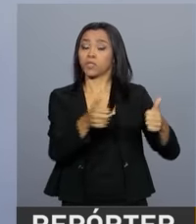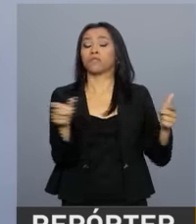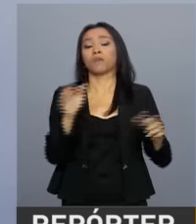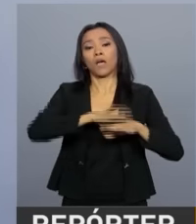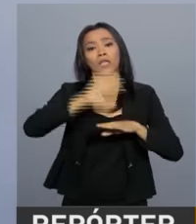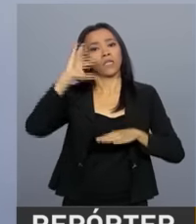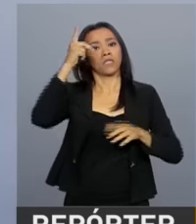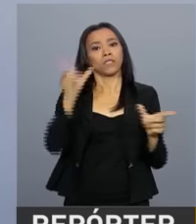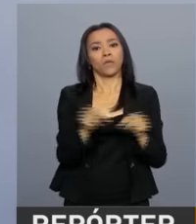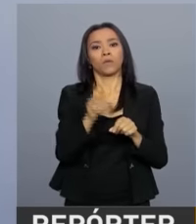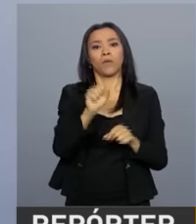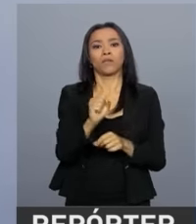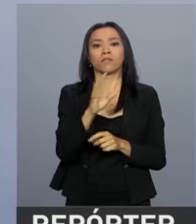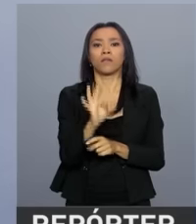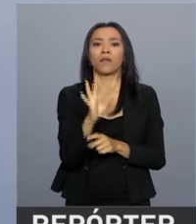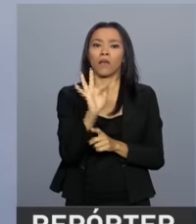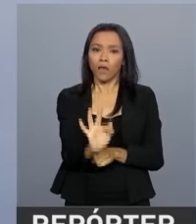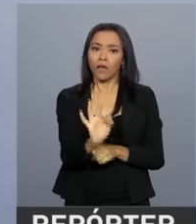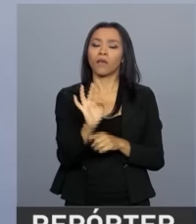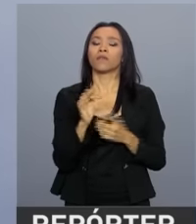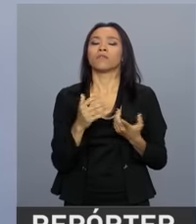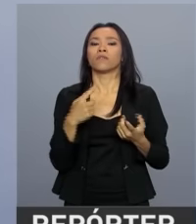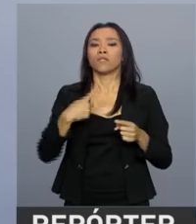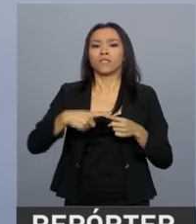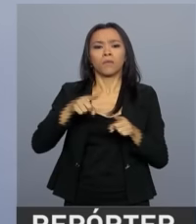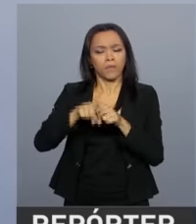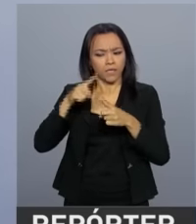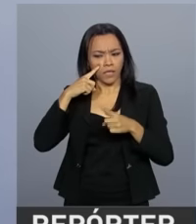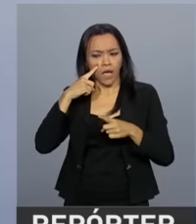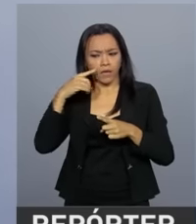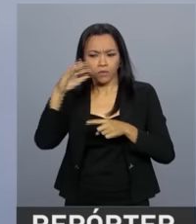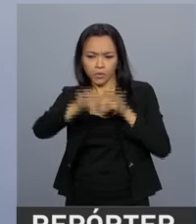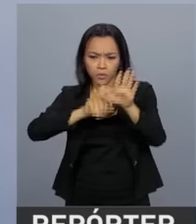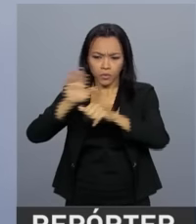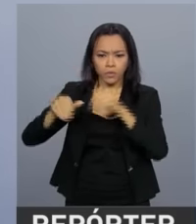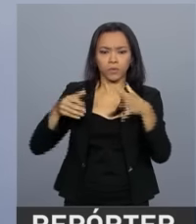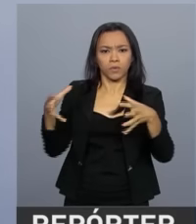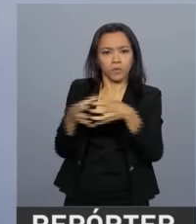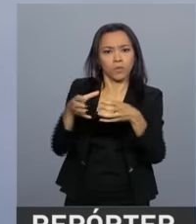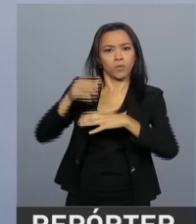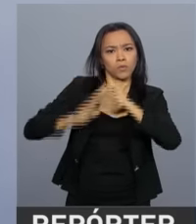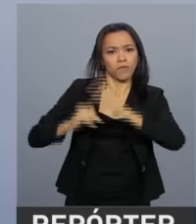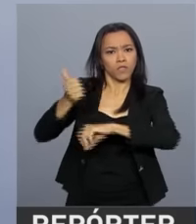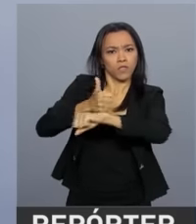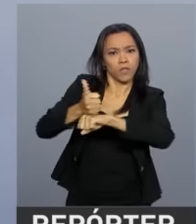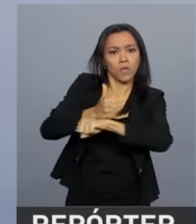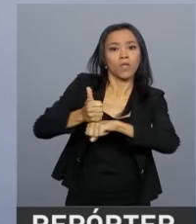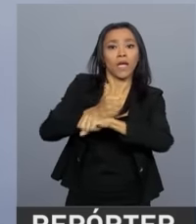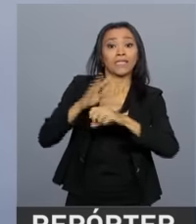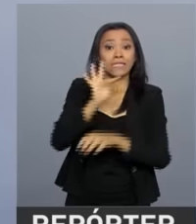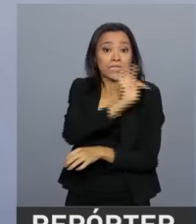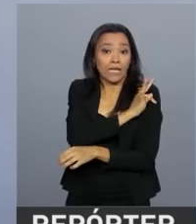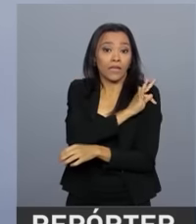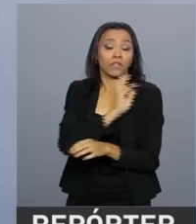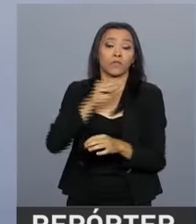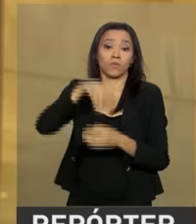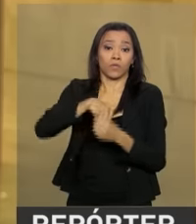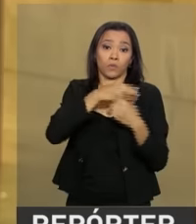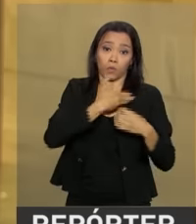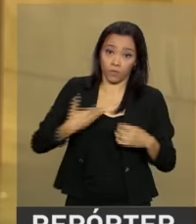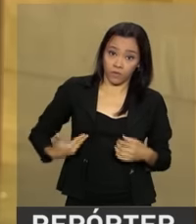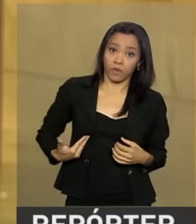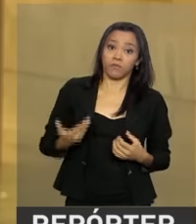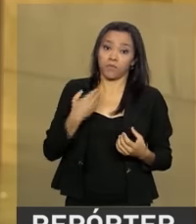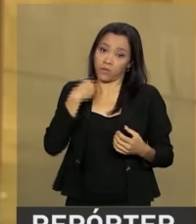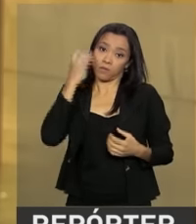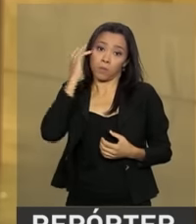Federal está sendo estimado pelas unidades técnicas competentes do governo ressalta contudo que foi favorável ao governo